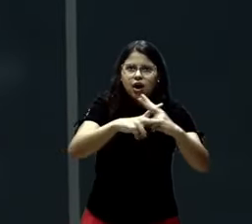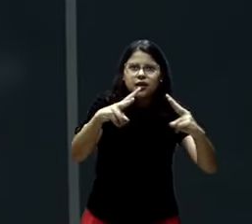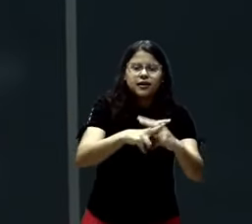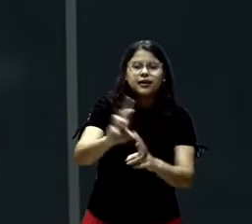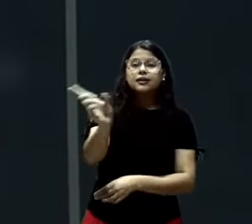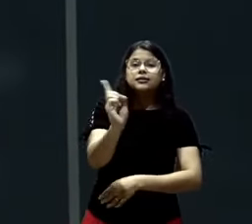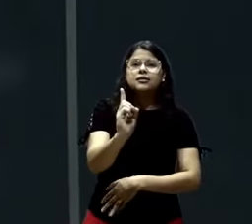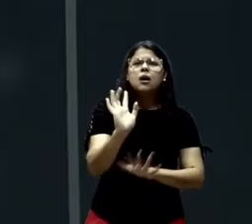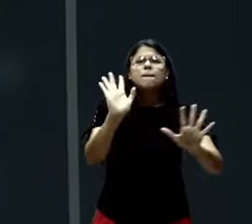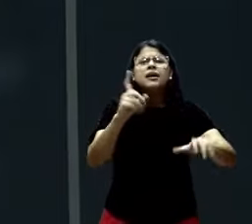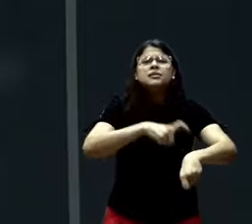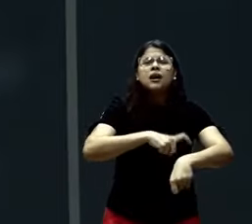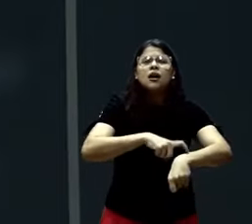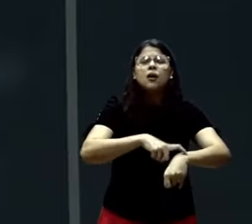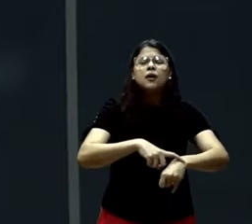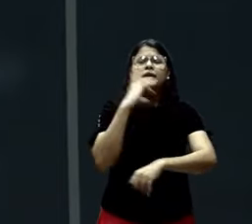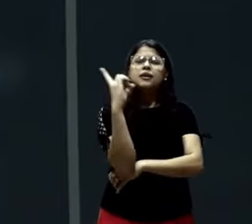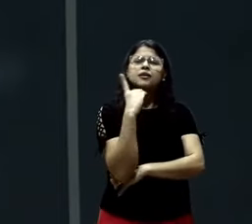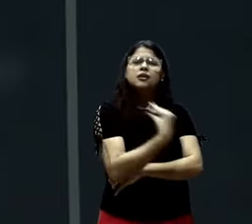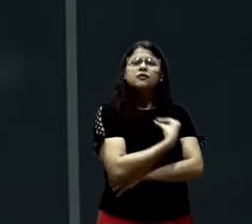Mas Davi cai quando está no palácio.